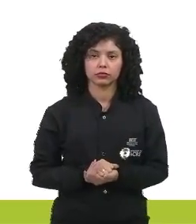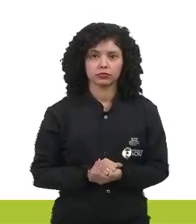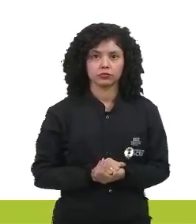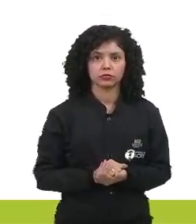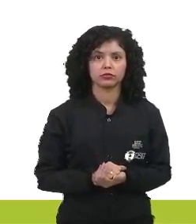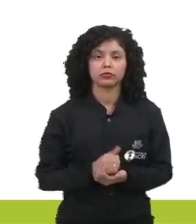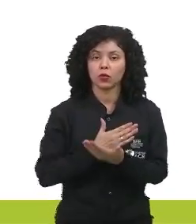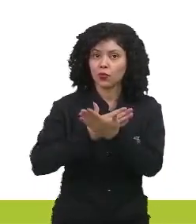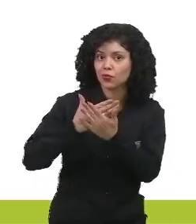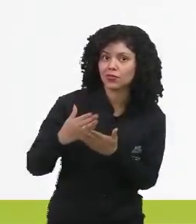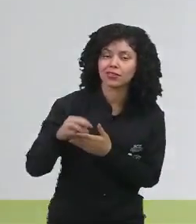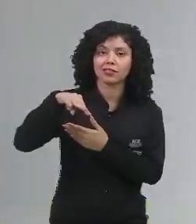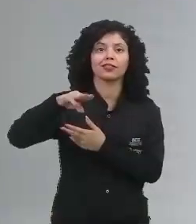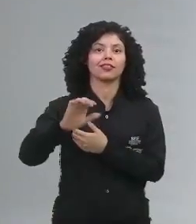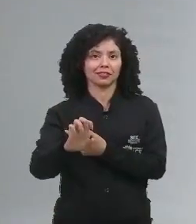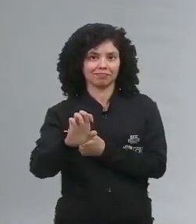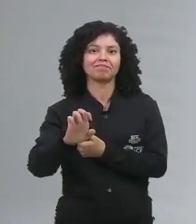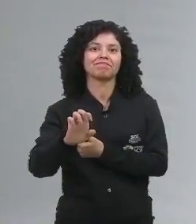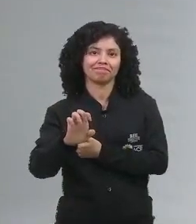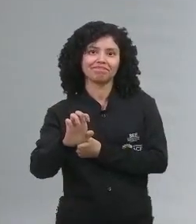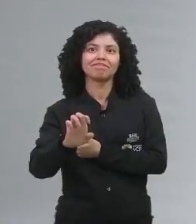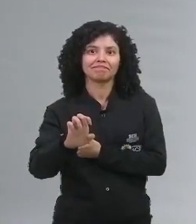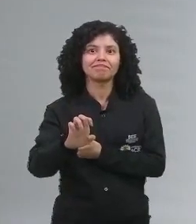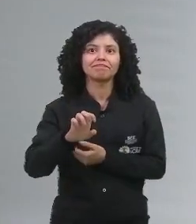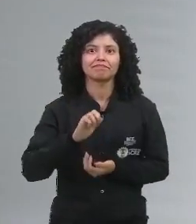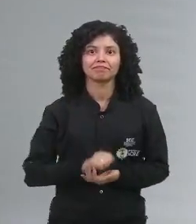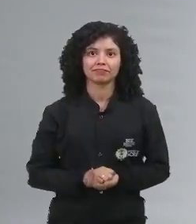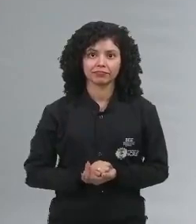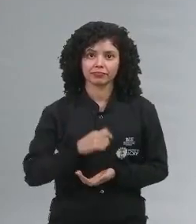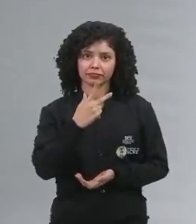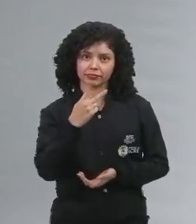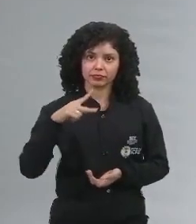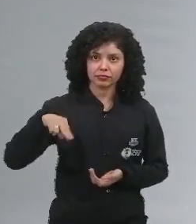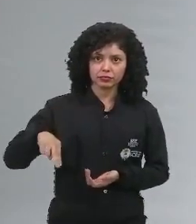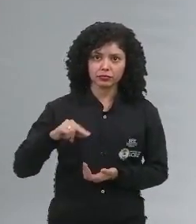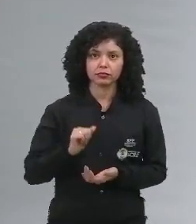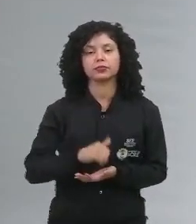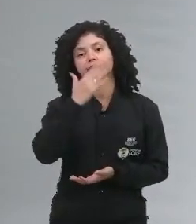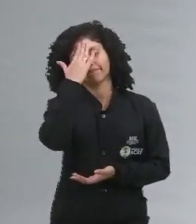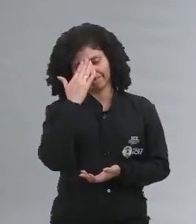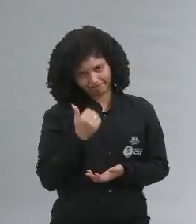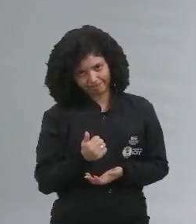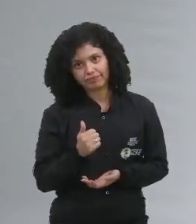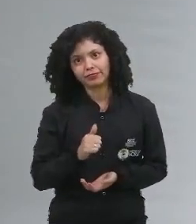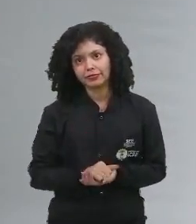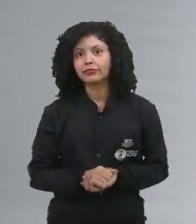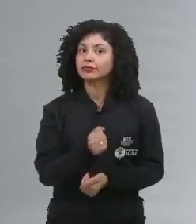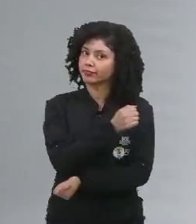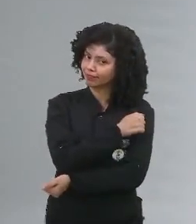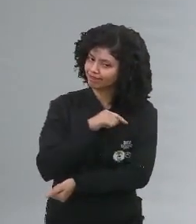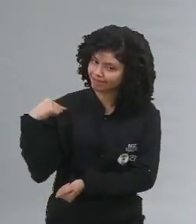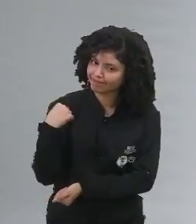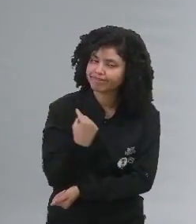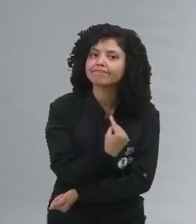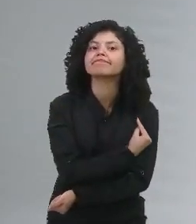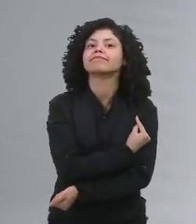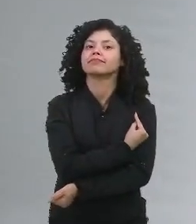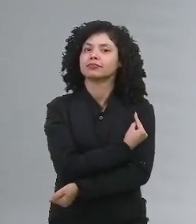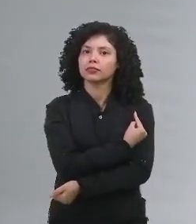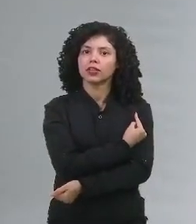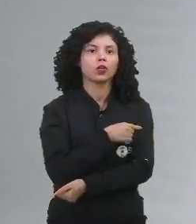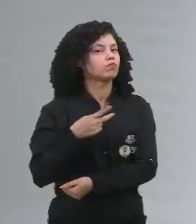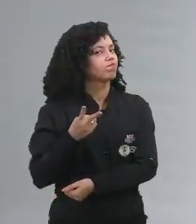eu inicio a frase, a oração, utilizando o pronome. Mas nós sabemos, né, caro aluno, nós sabemos que nós